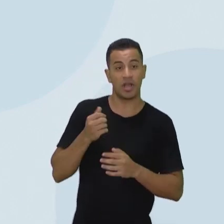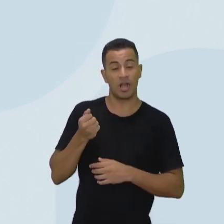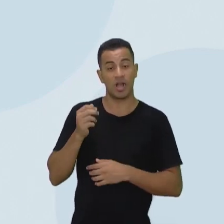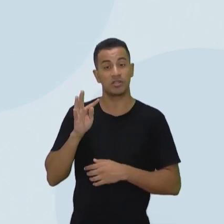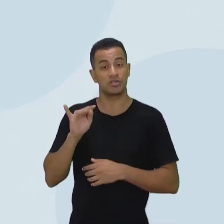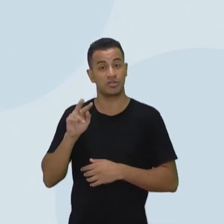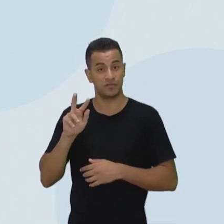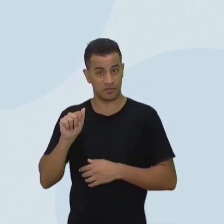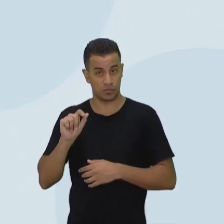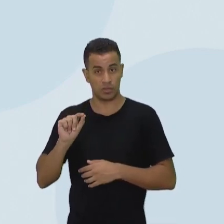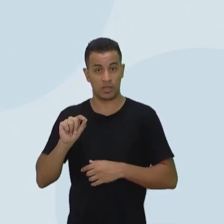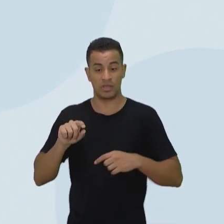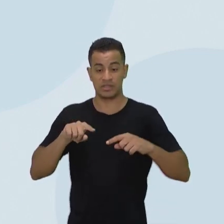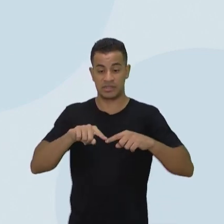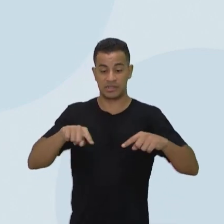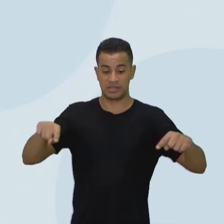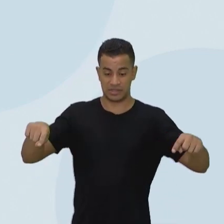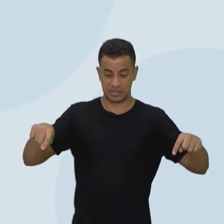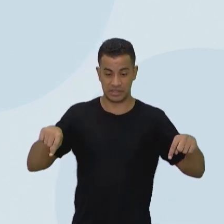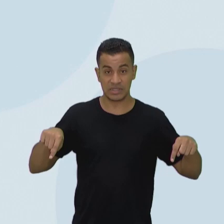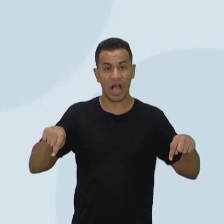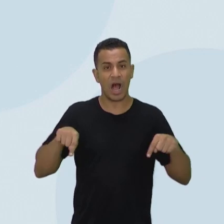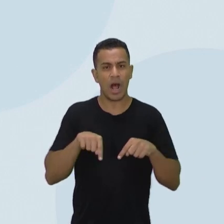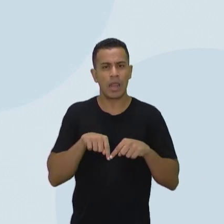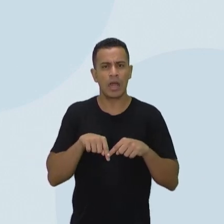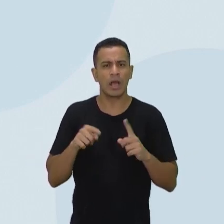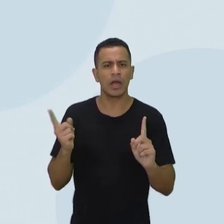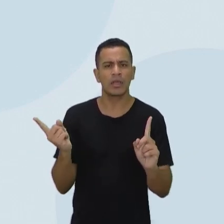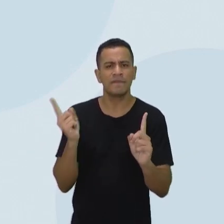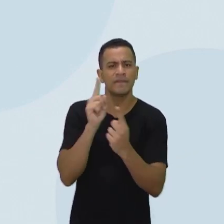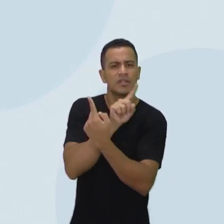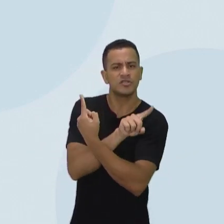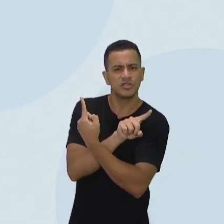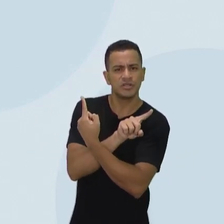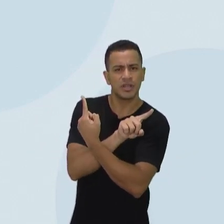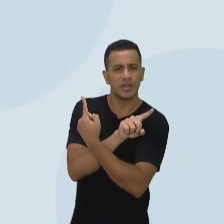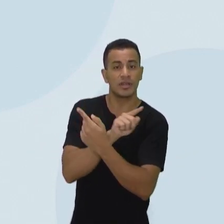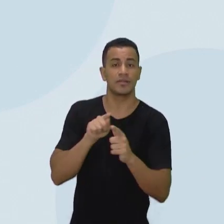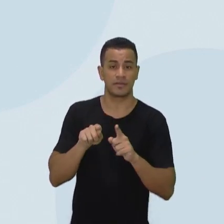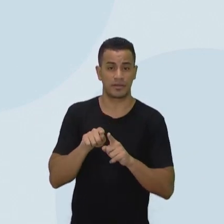de aula invertida, da rotação por estações e